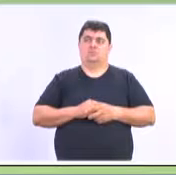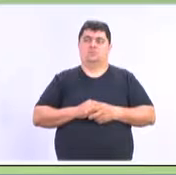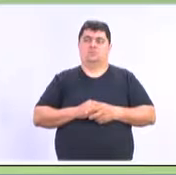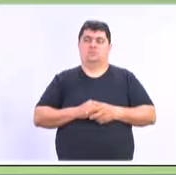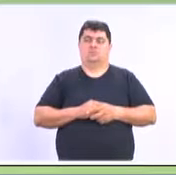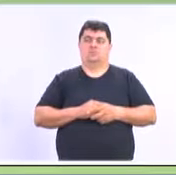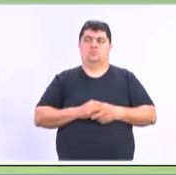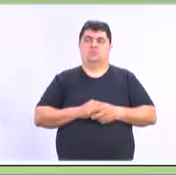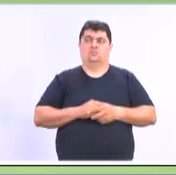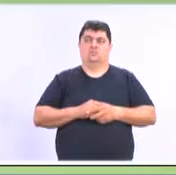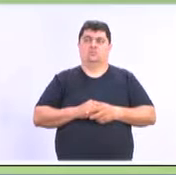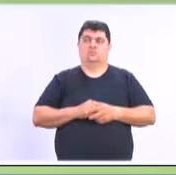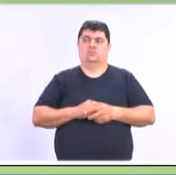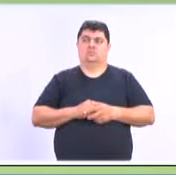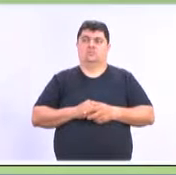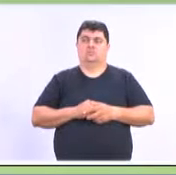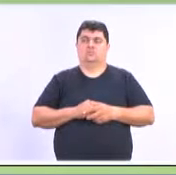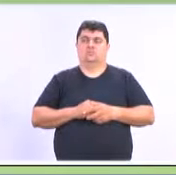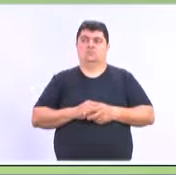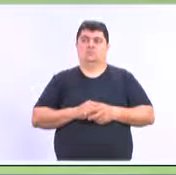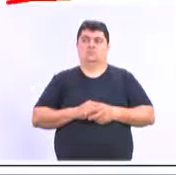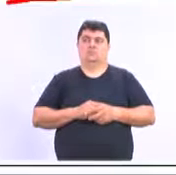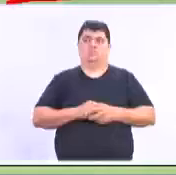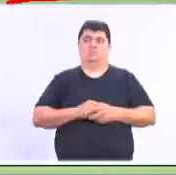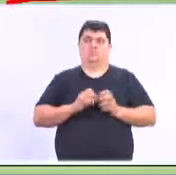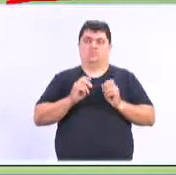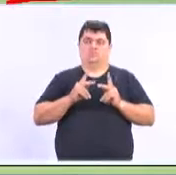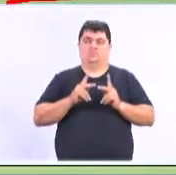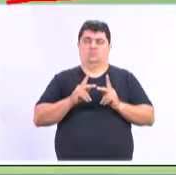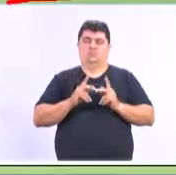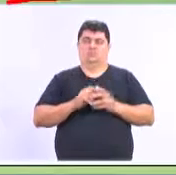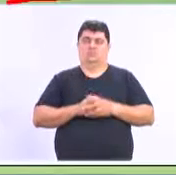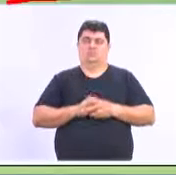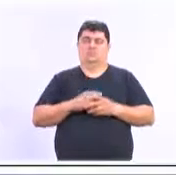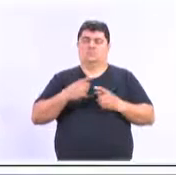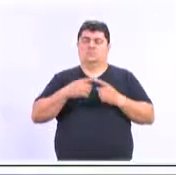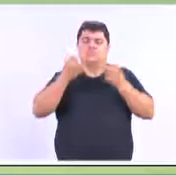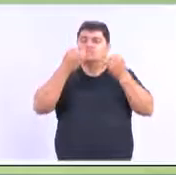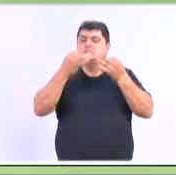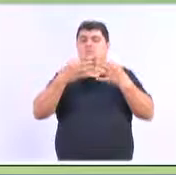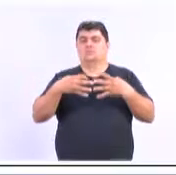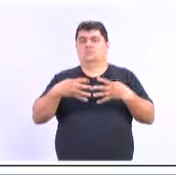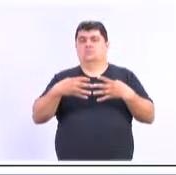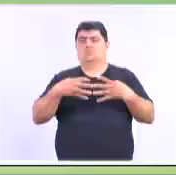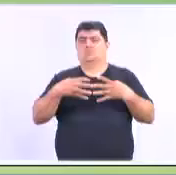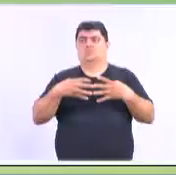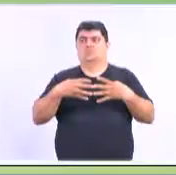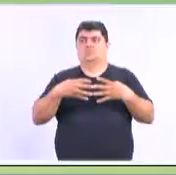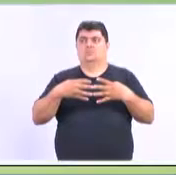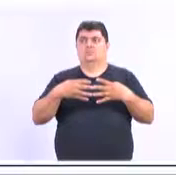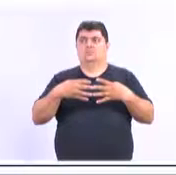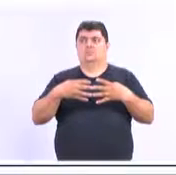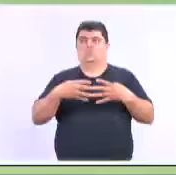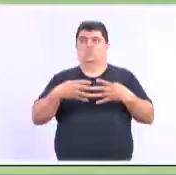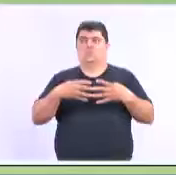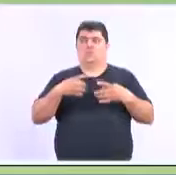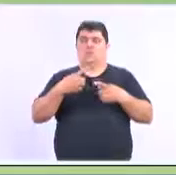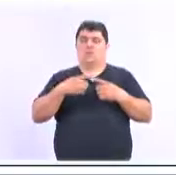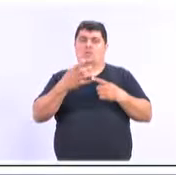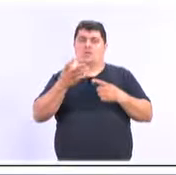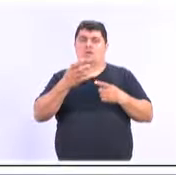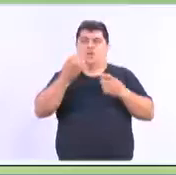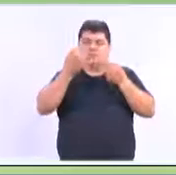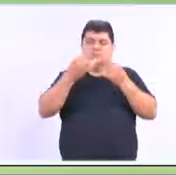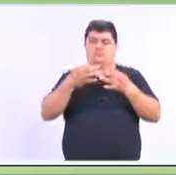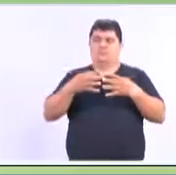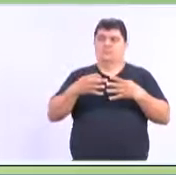despesas com tributos vai dar esse outro resultado, ok? Por que eu estou falando isso? Porque eu quero fazer uma observação